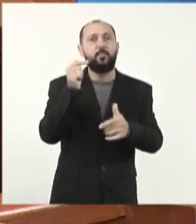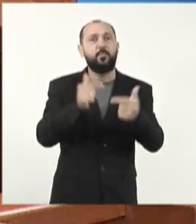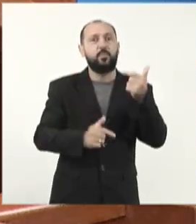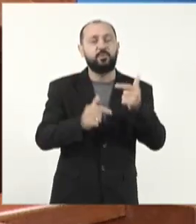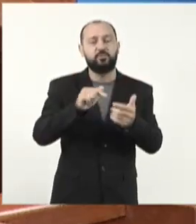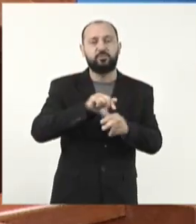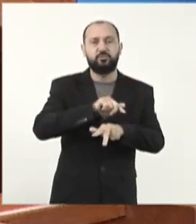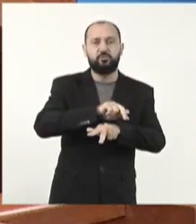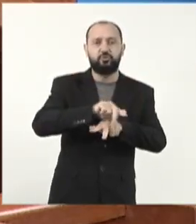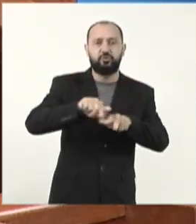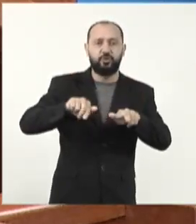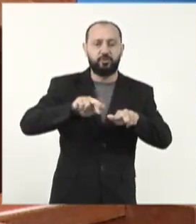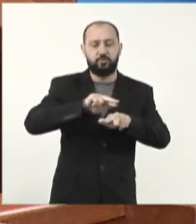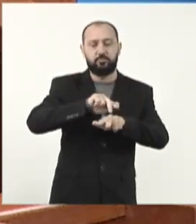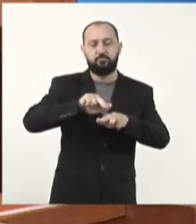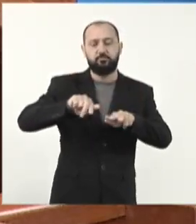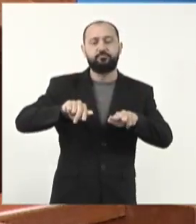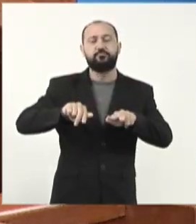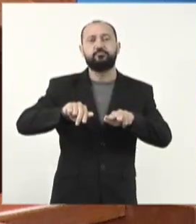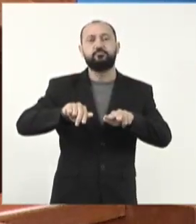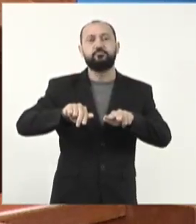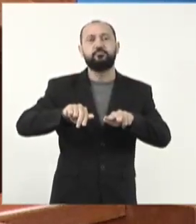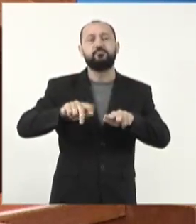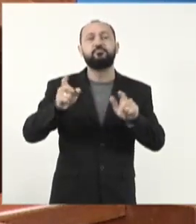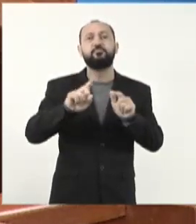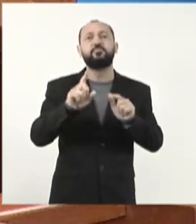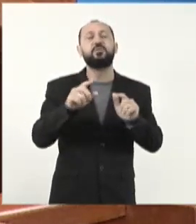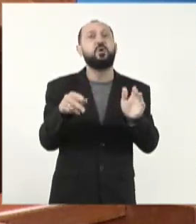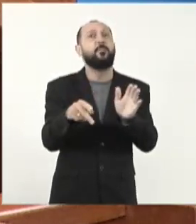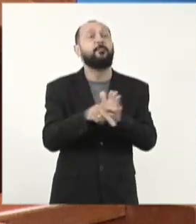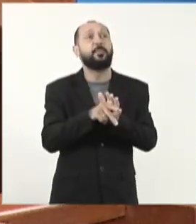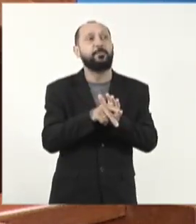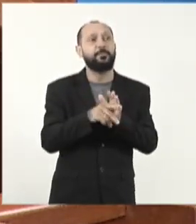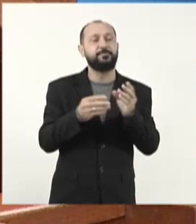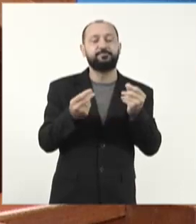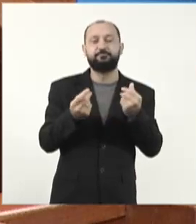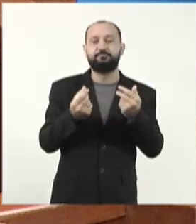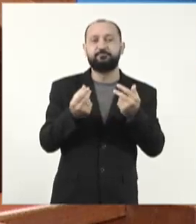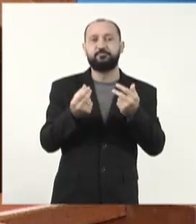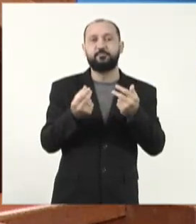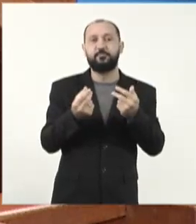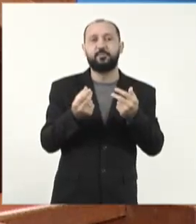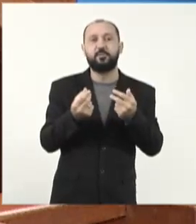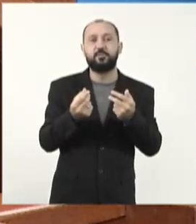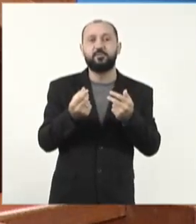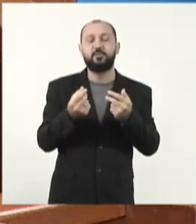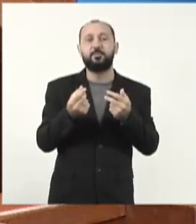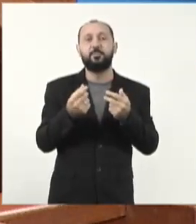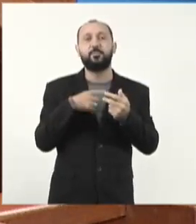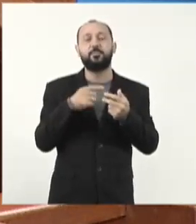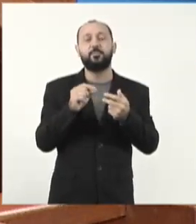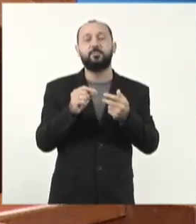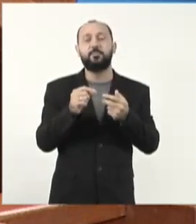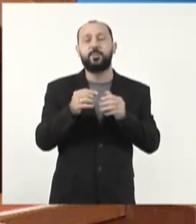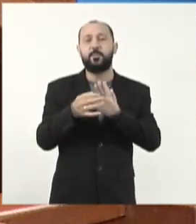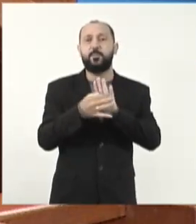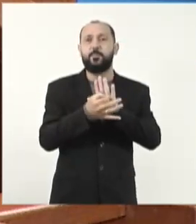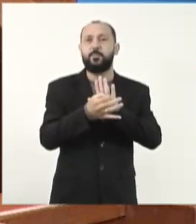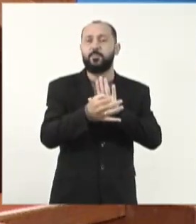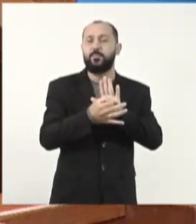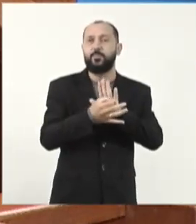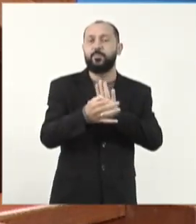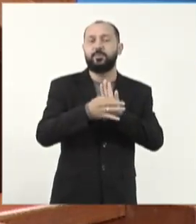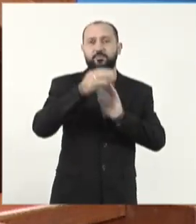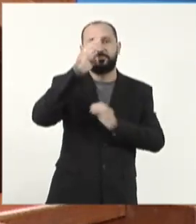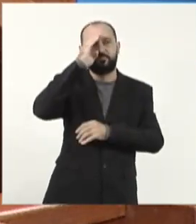de gênero. Mas essa violência política de gênero já não é mais só uma tese acadêmica, né, ou um